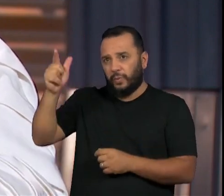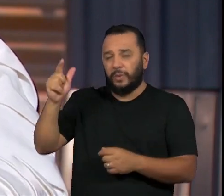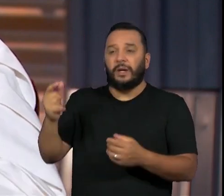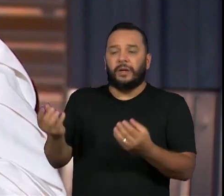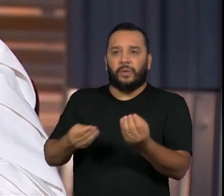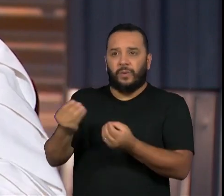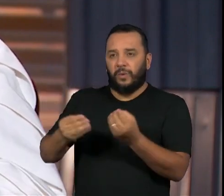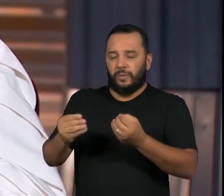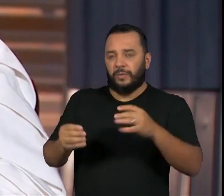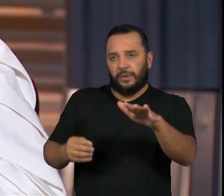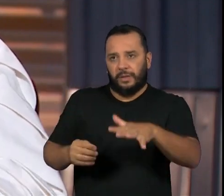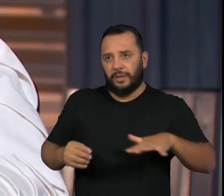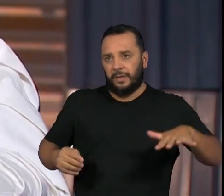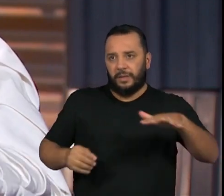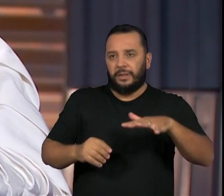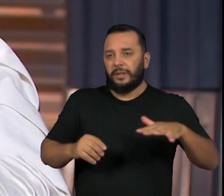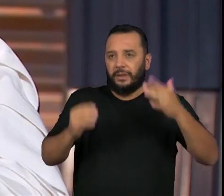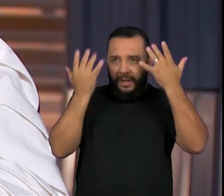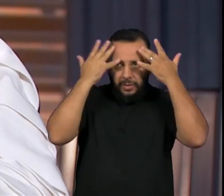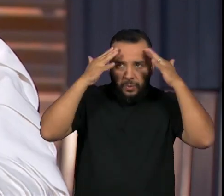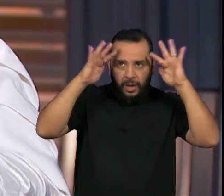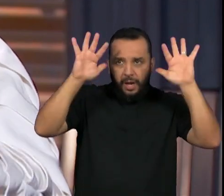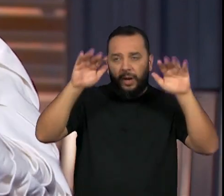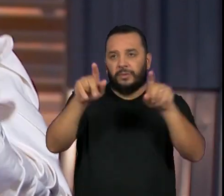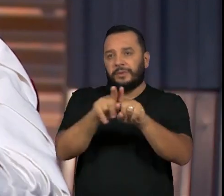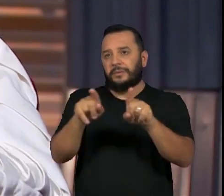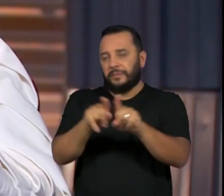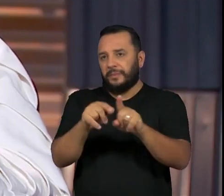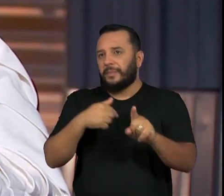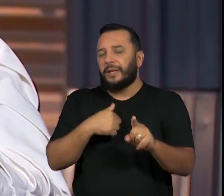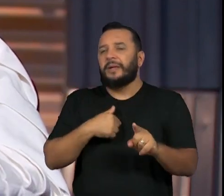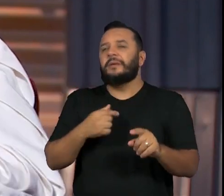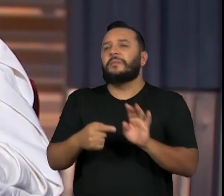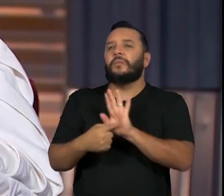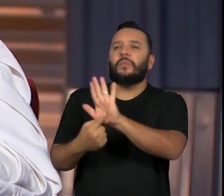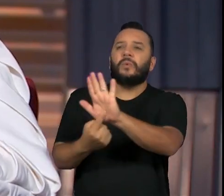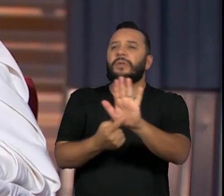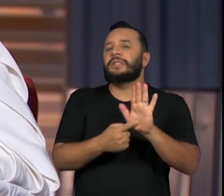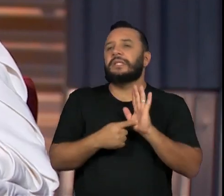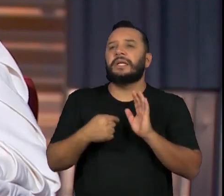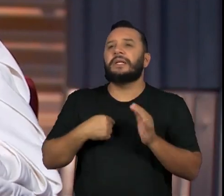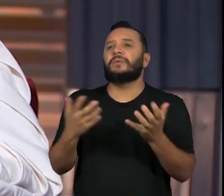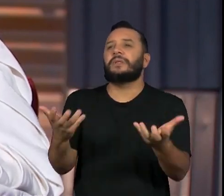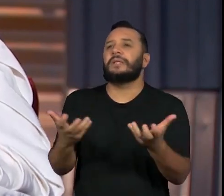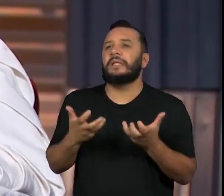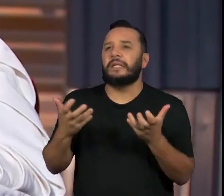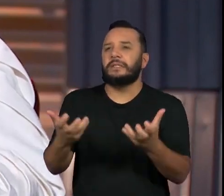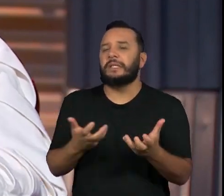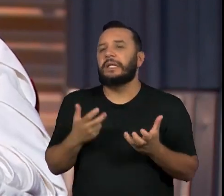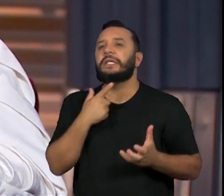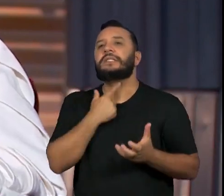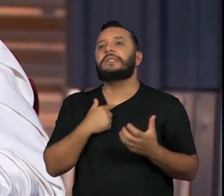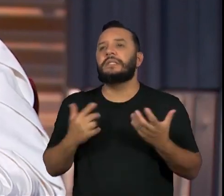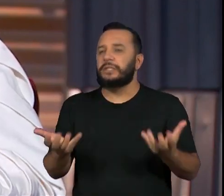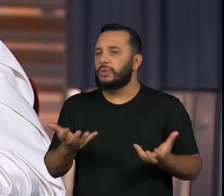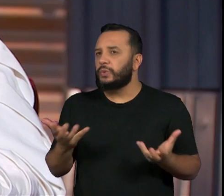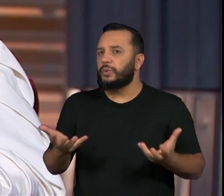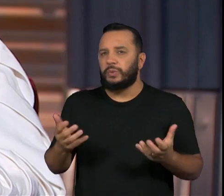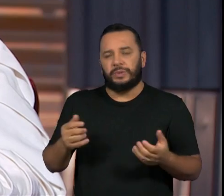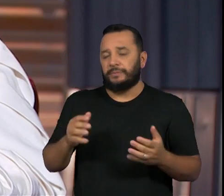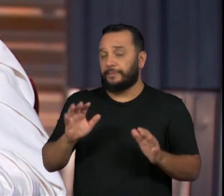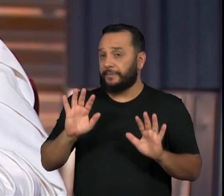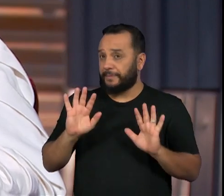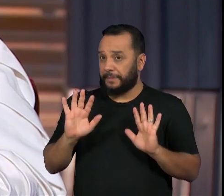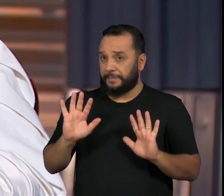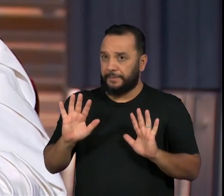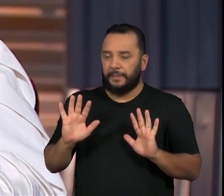natural, com o mundo material, produzindo desejo, dentre outras questões, né? Estou aqui resumindo. Claro. Né? E isso me faz, né,